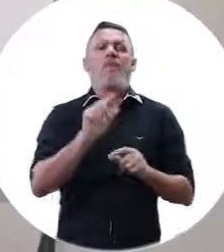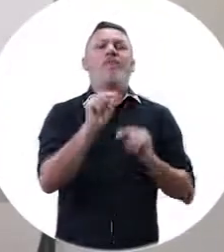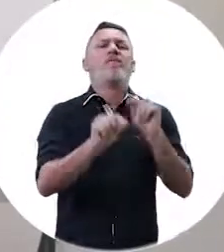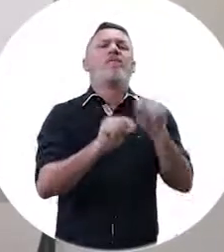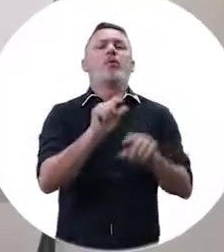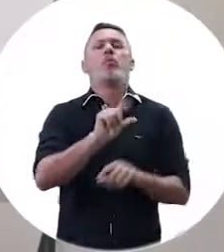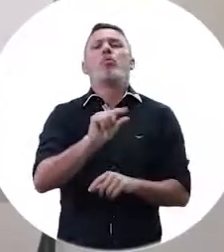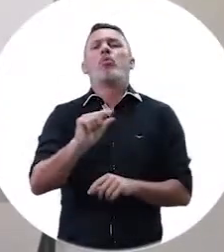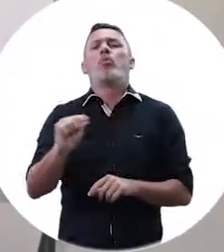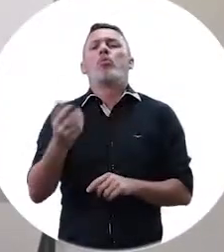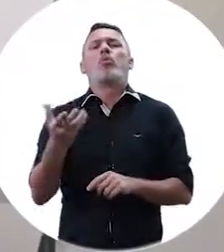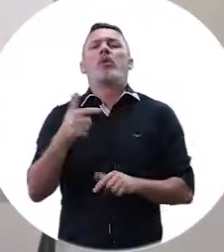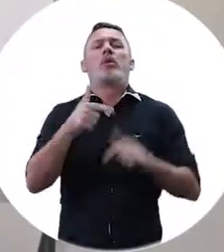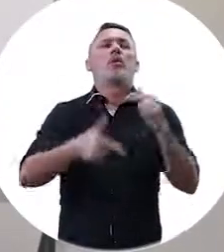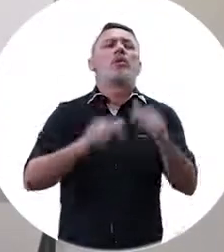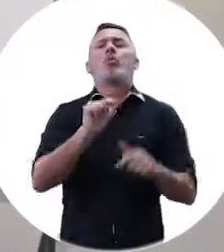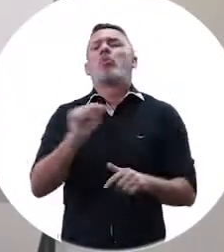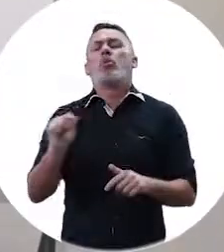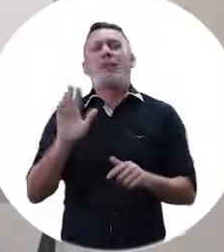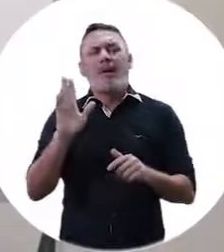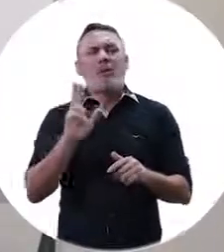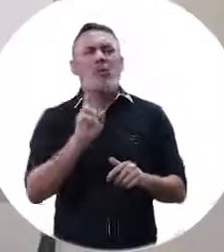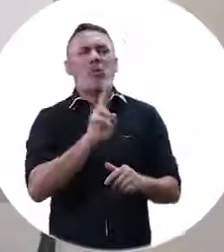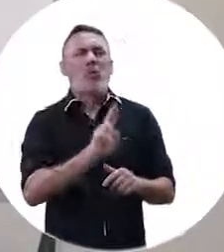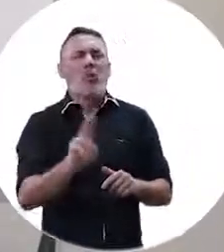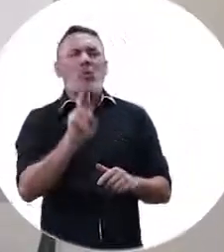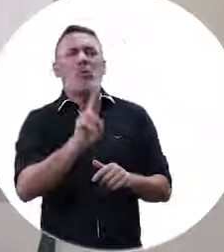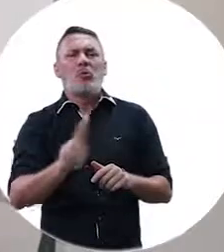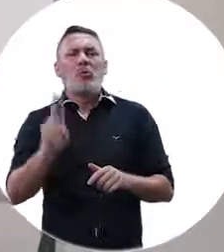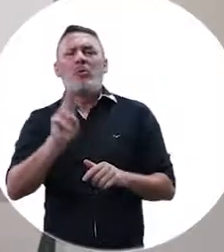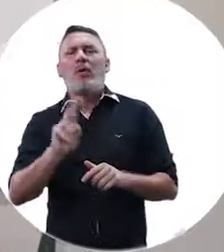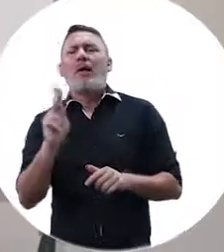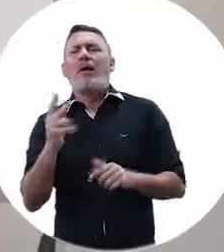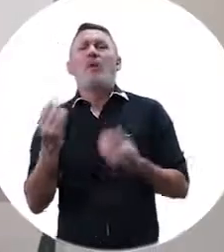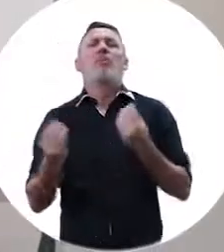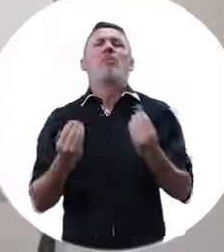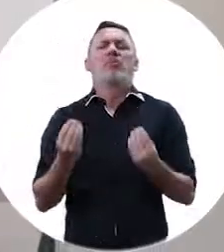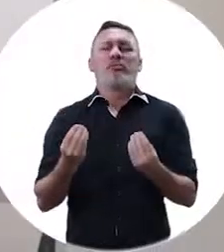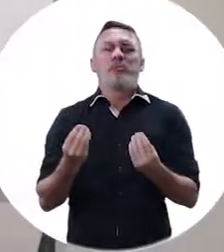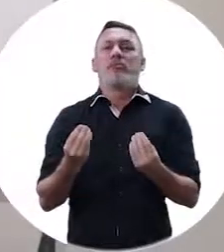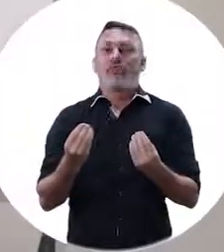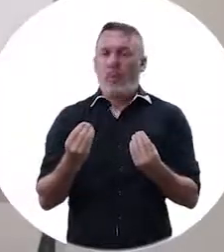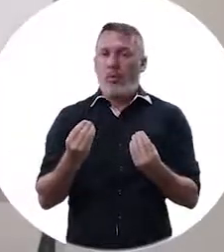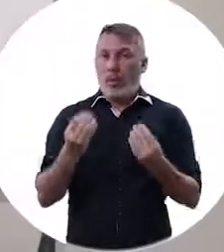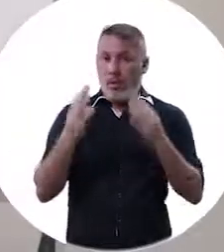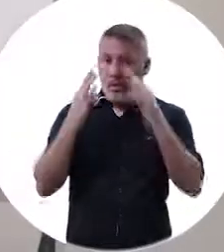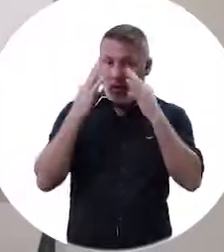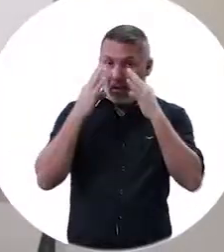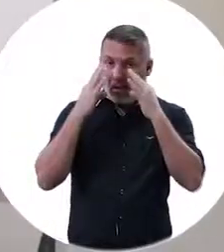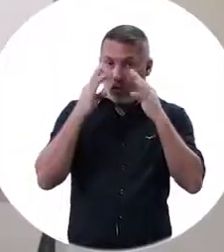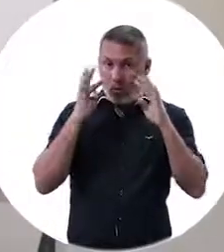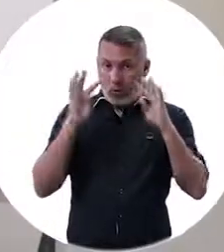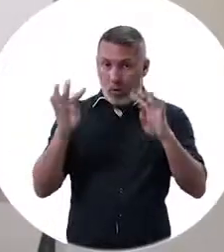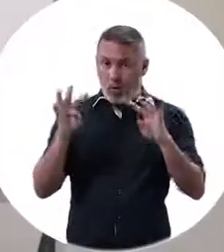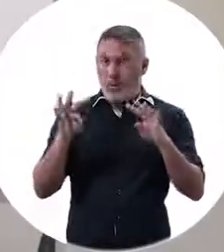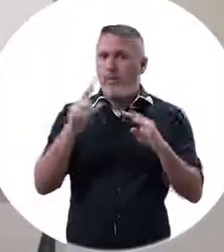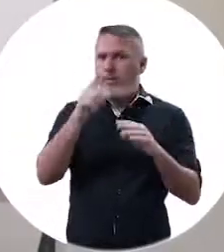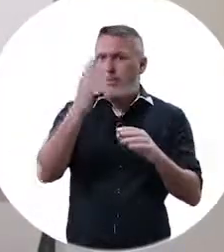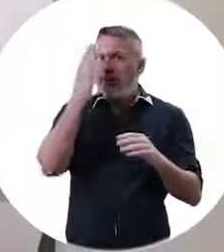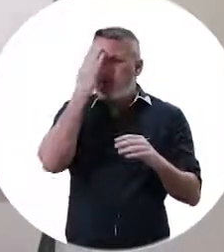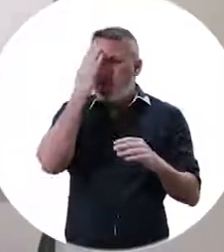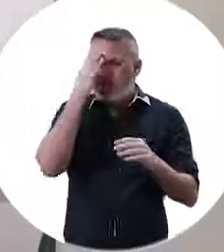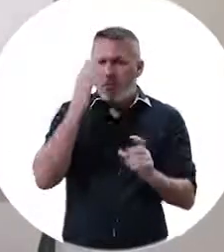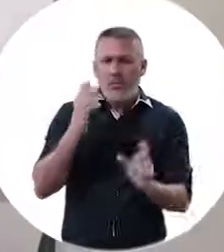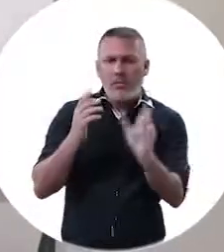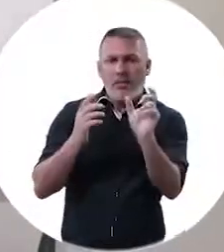nomenclatura a essa função, certo? Como que eu posso dar nome para um hidrocarboneto? Pare e preste atenção. Se